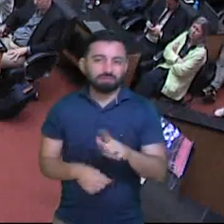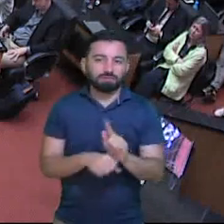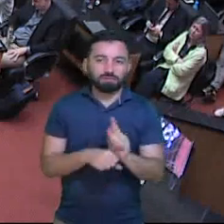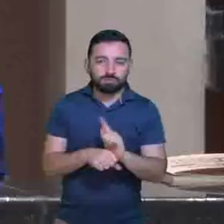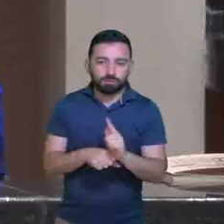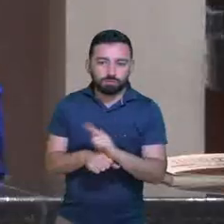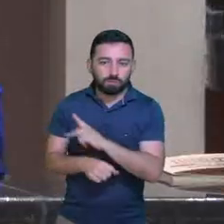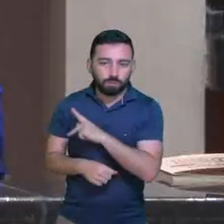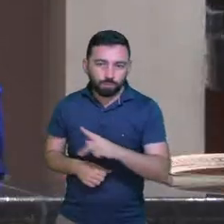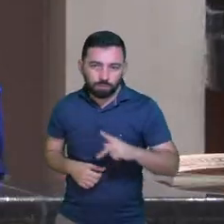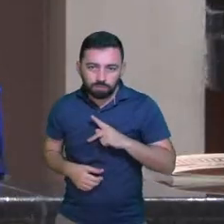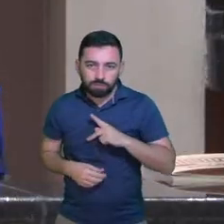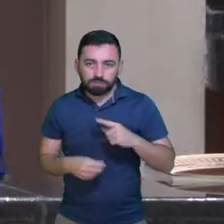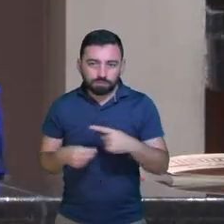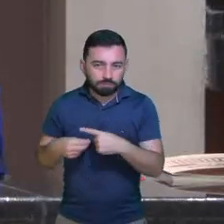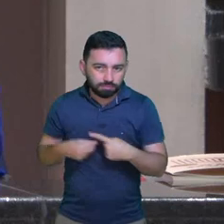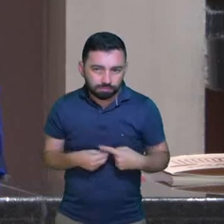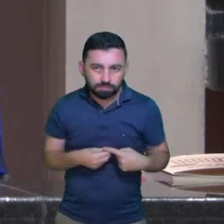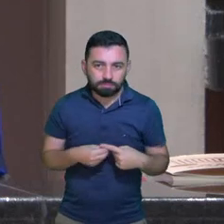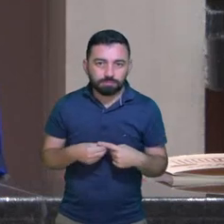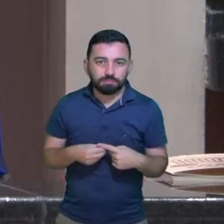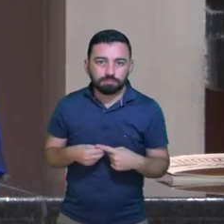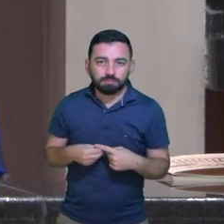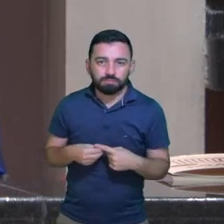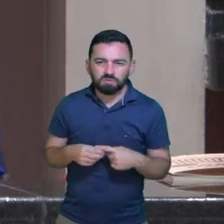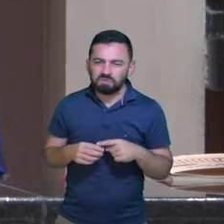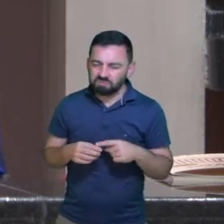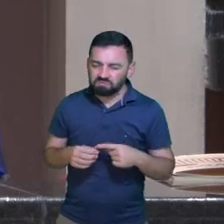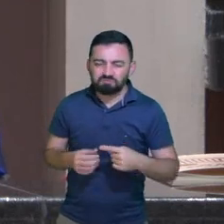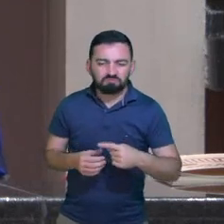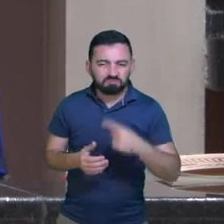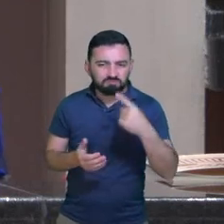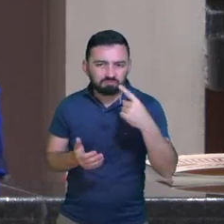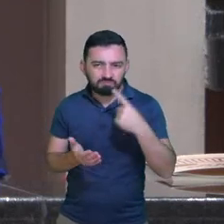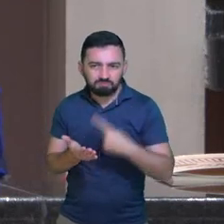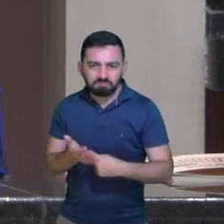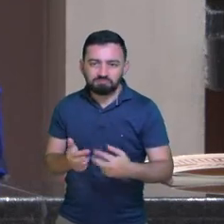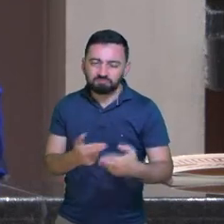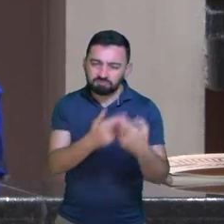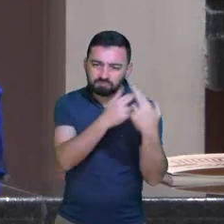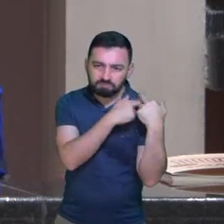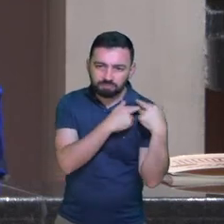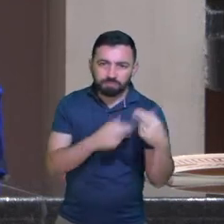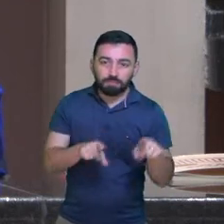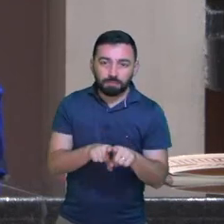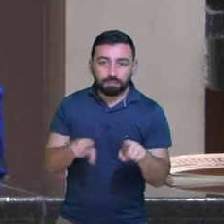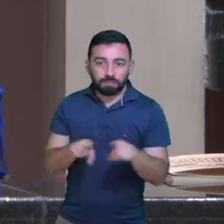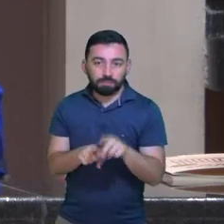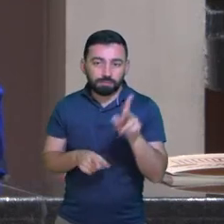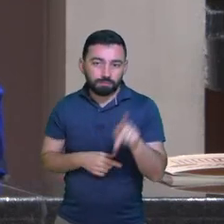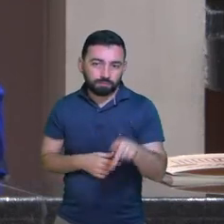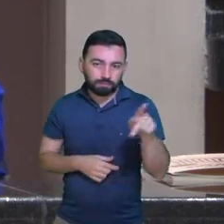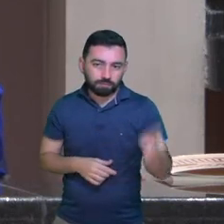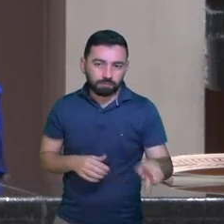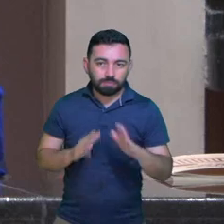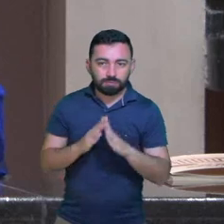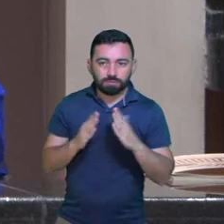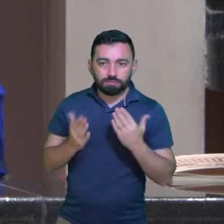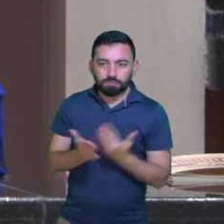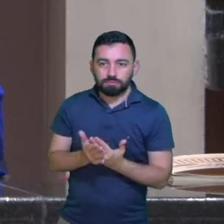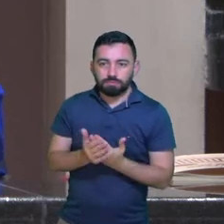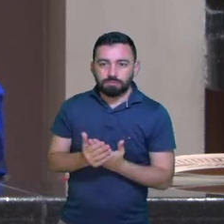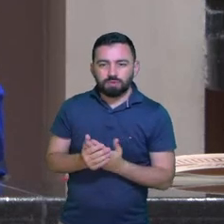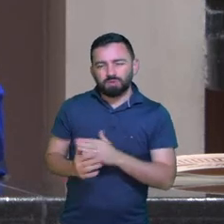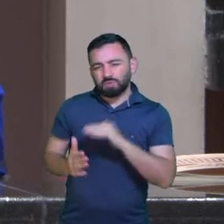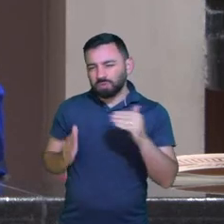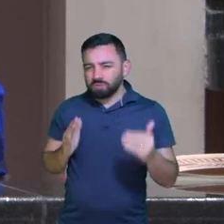públicos municipais estaduais muito comprometidos aqui tem professores nas escolas com todas